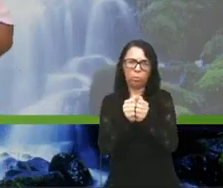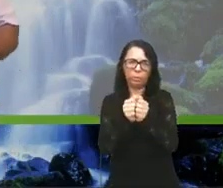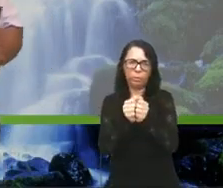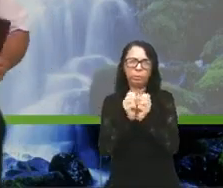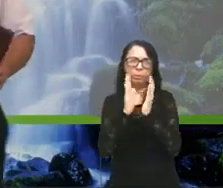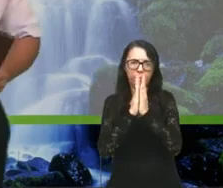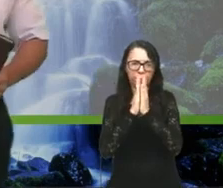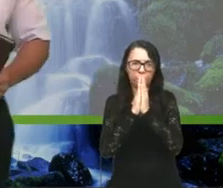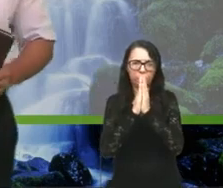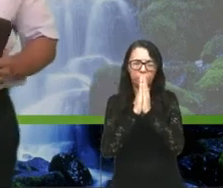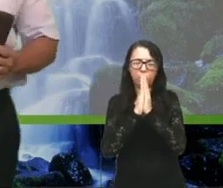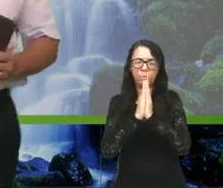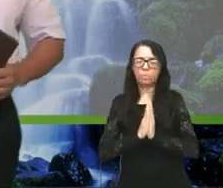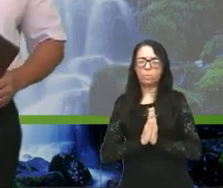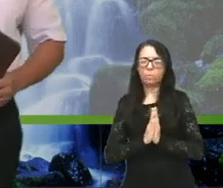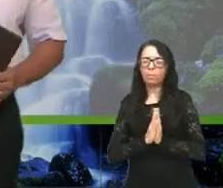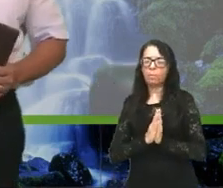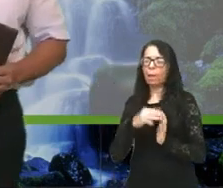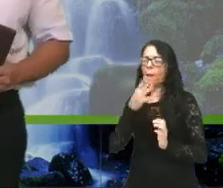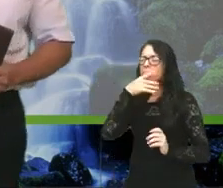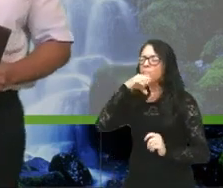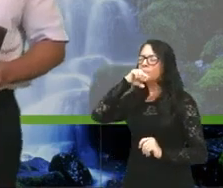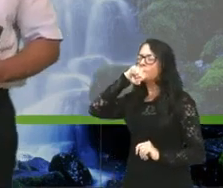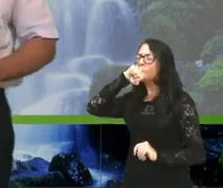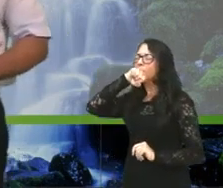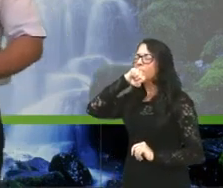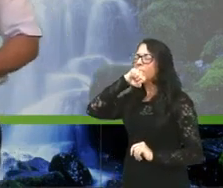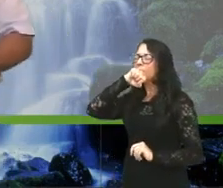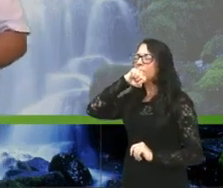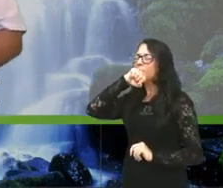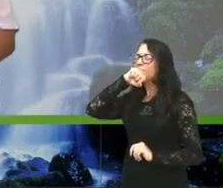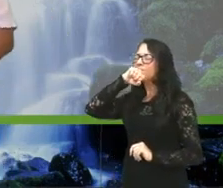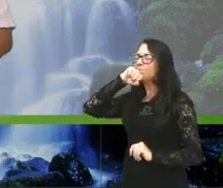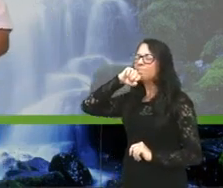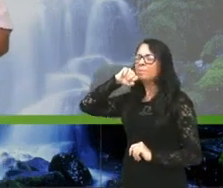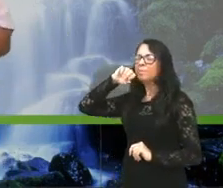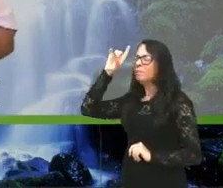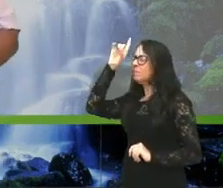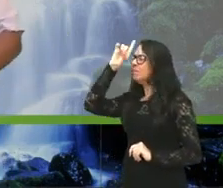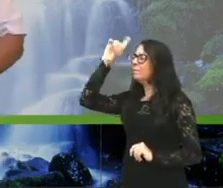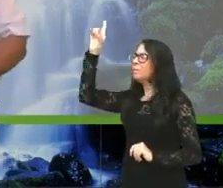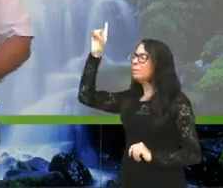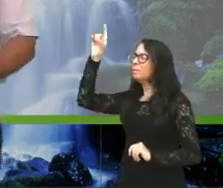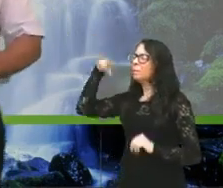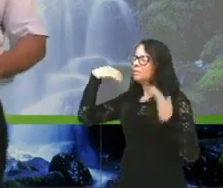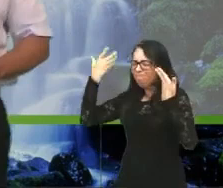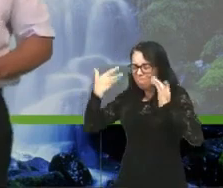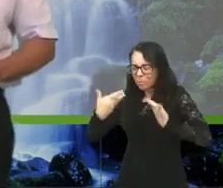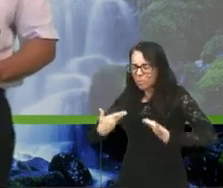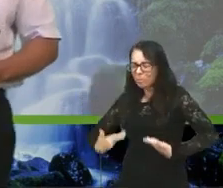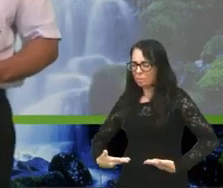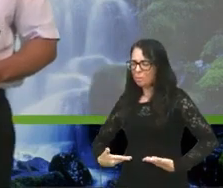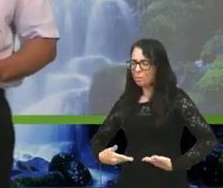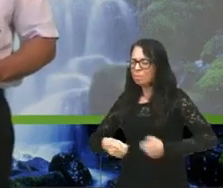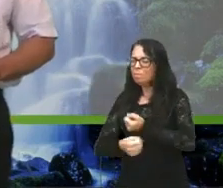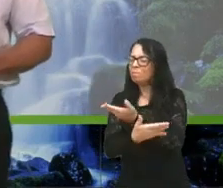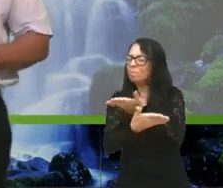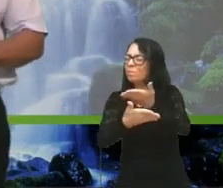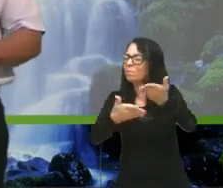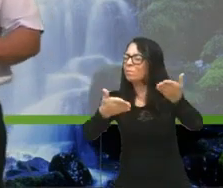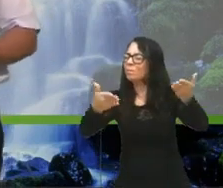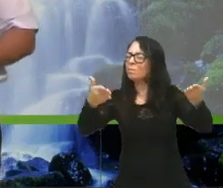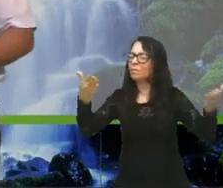aqui estamos em Tua presença, Pai. Estamos, ó Deus, diante do Teu trono de graça,